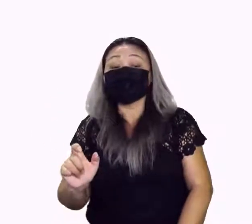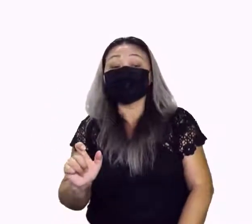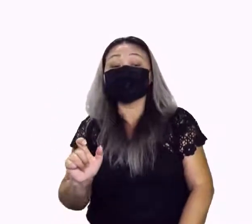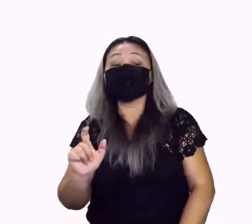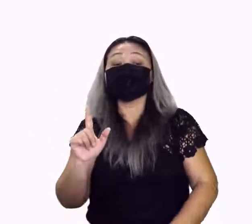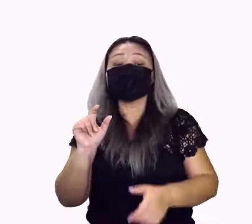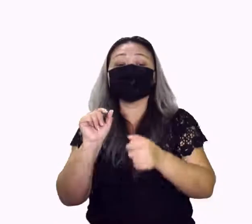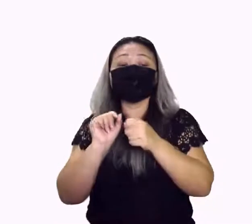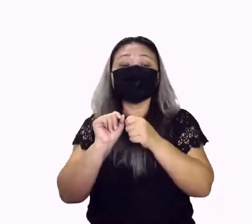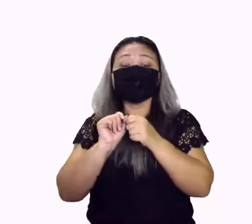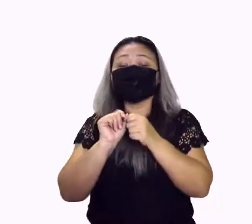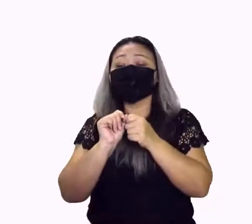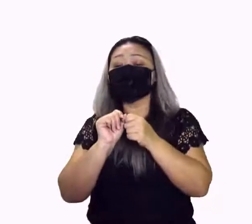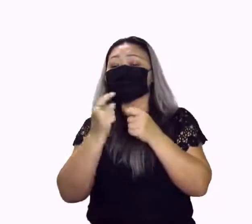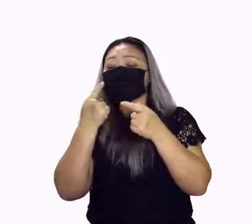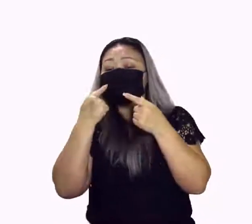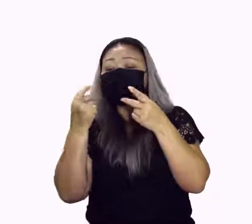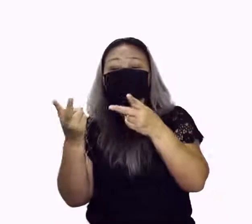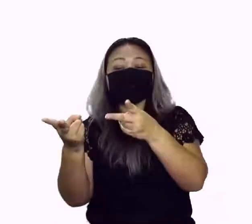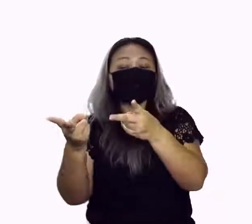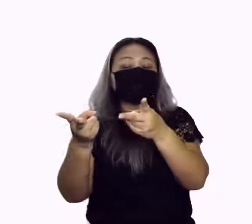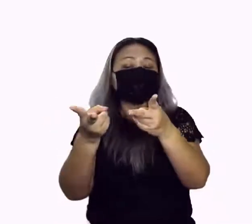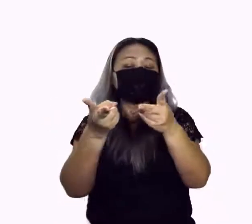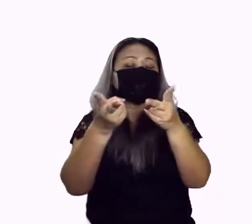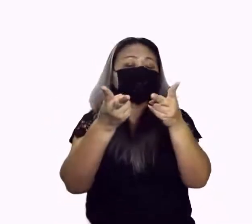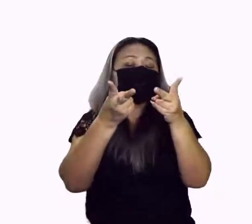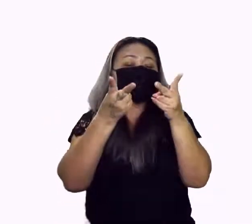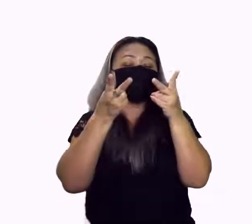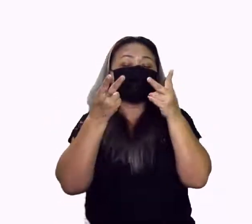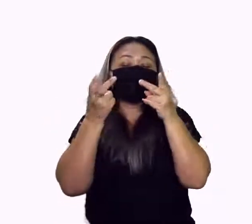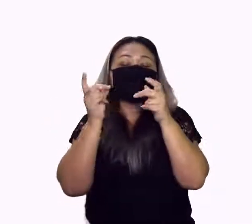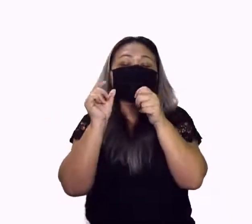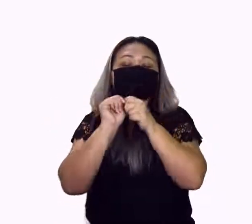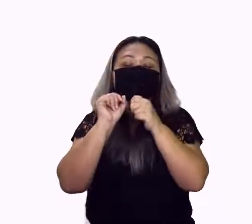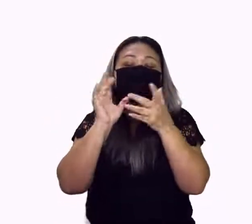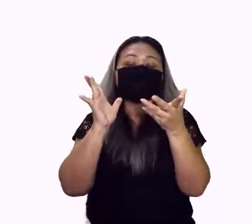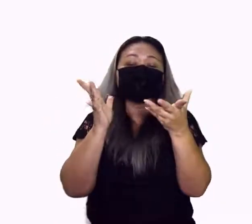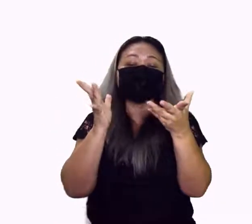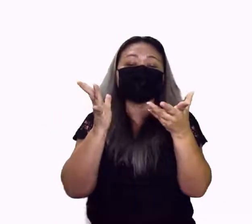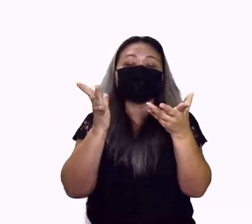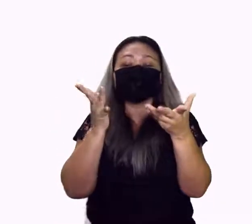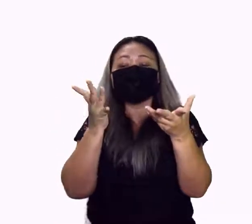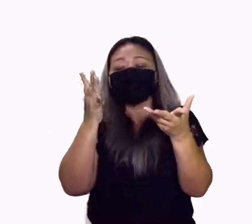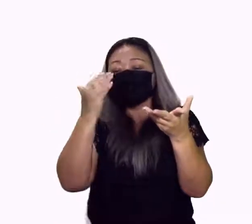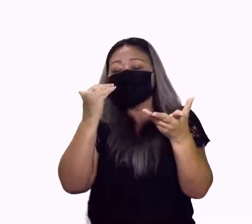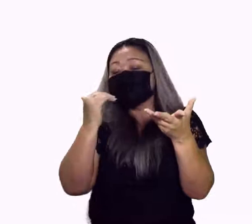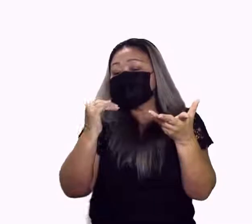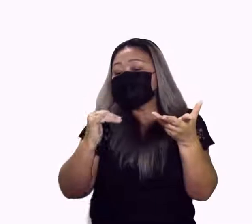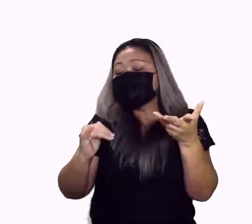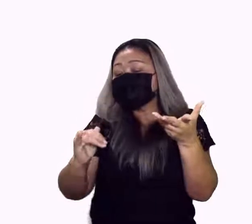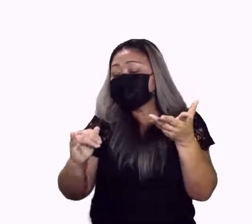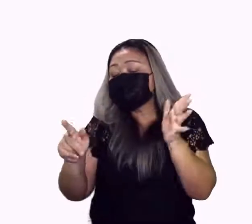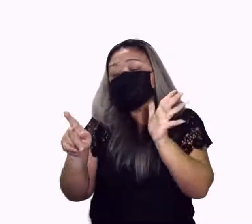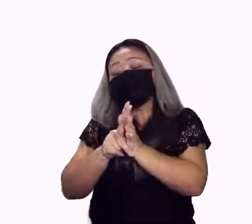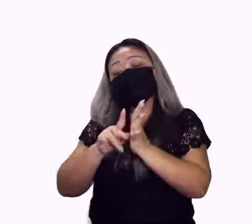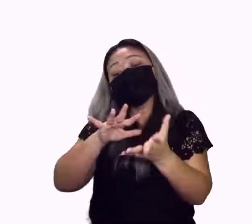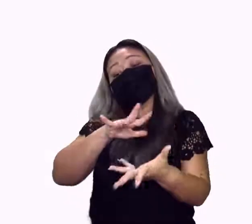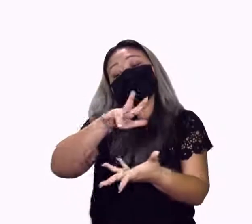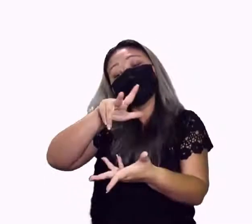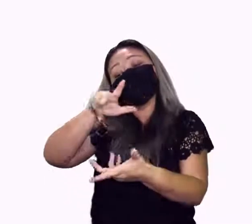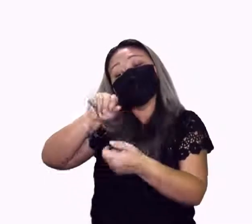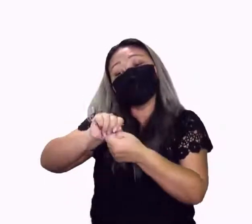Visão ingênua. Gente, essa visão ingênua é que ele não é imaturo, mas uma visão infantil, né, do mundo. Tá?